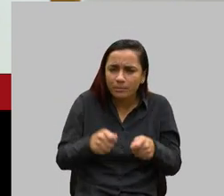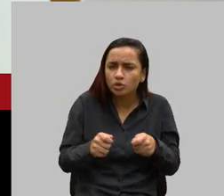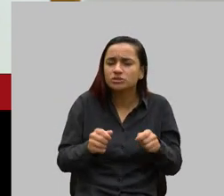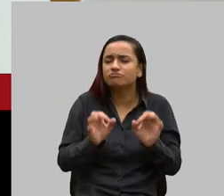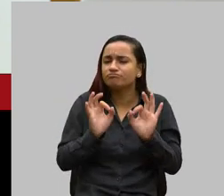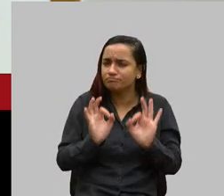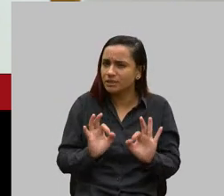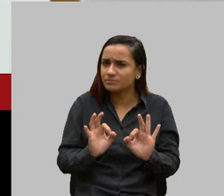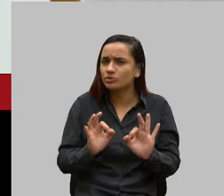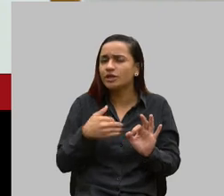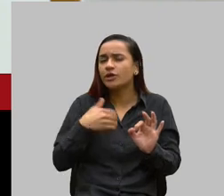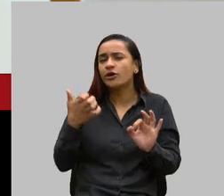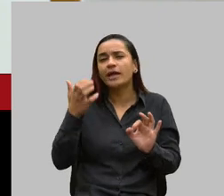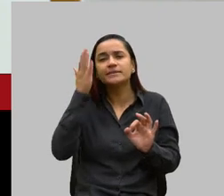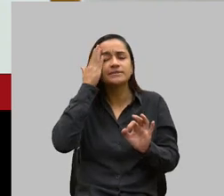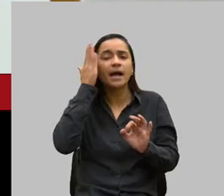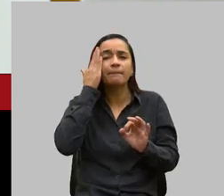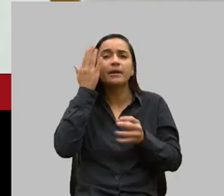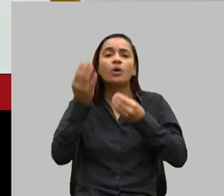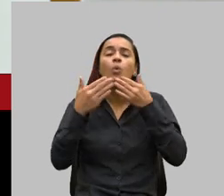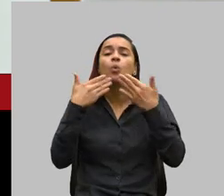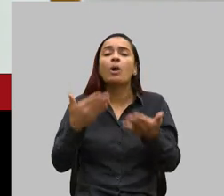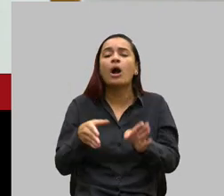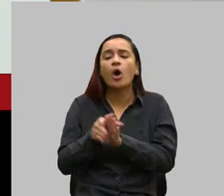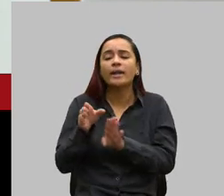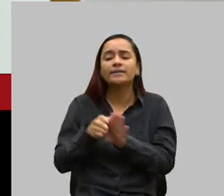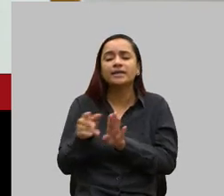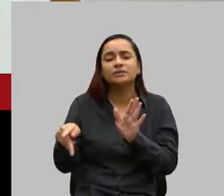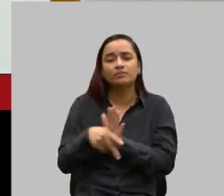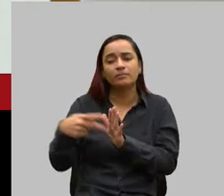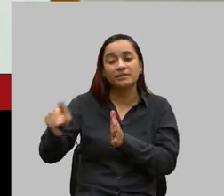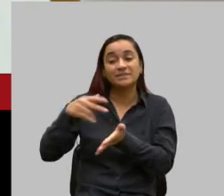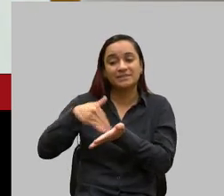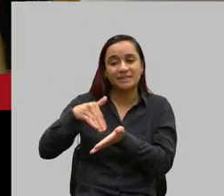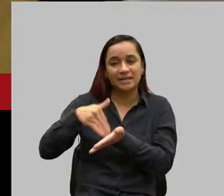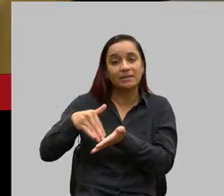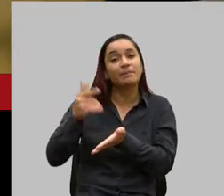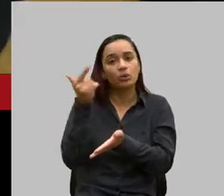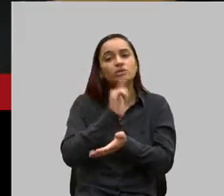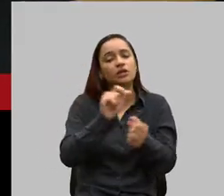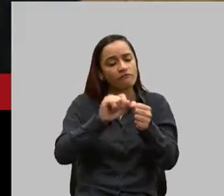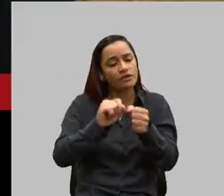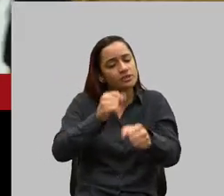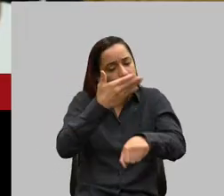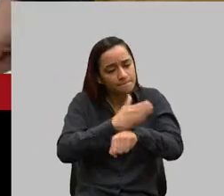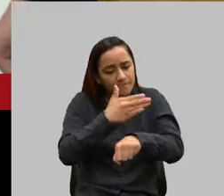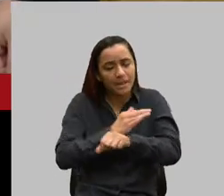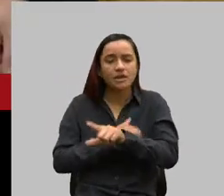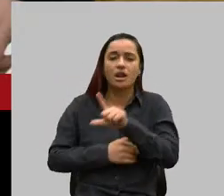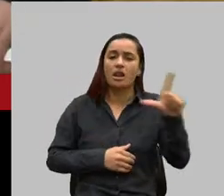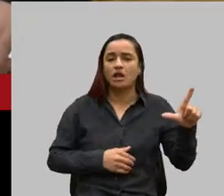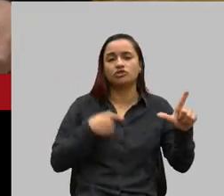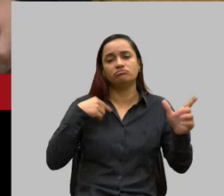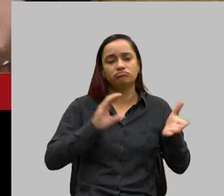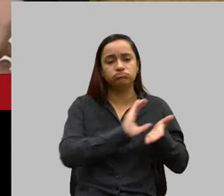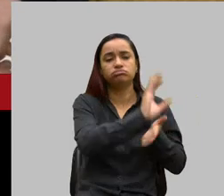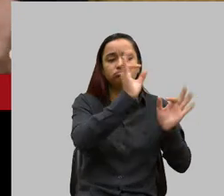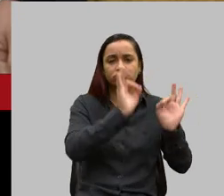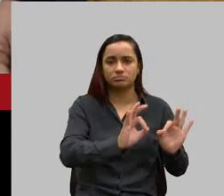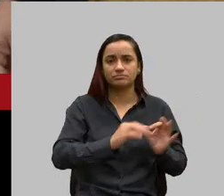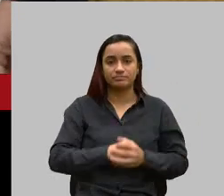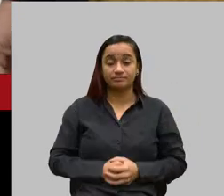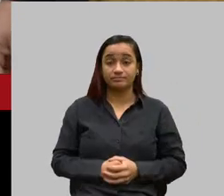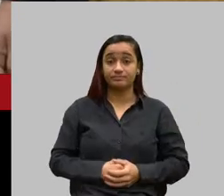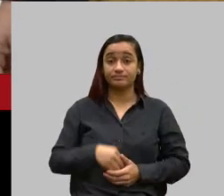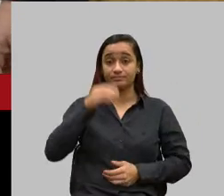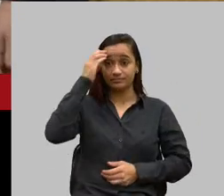a diretriz que a secretaria tem para que nós possamos fazer isso de fato lá no leste eh foi aprovado nessa casa de